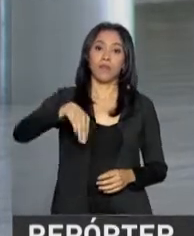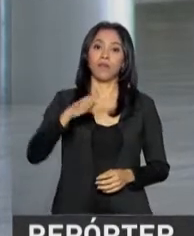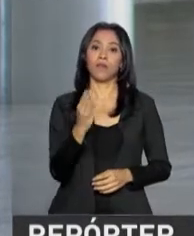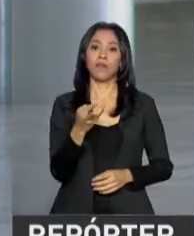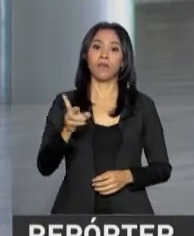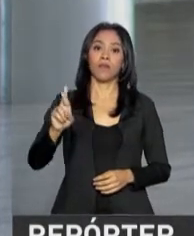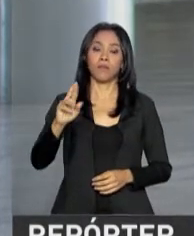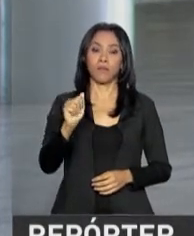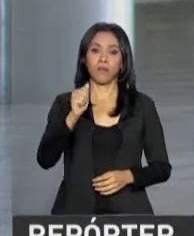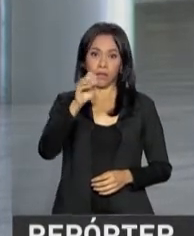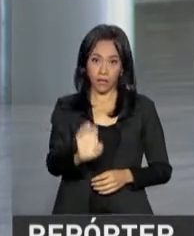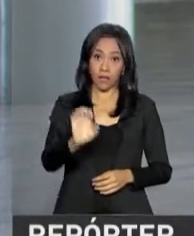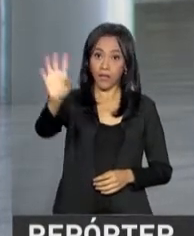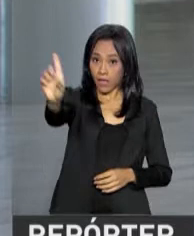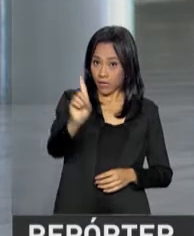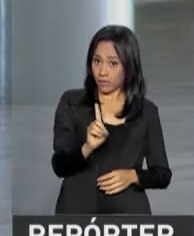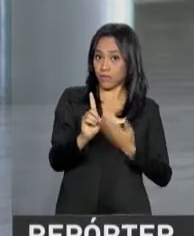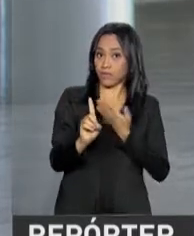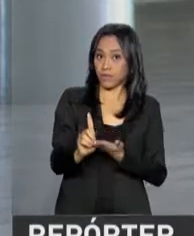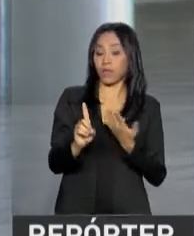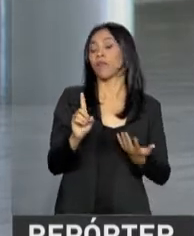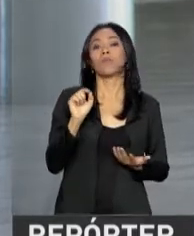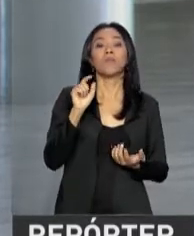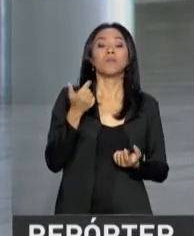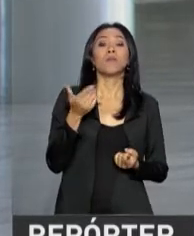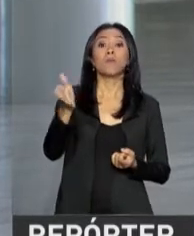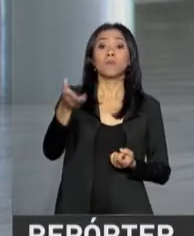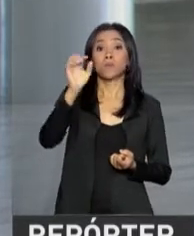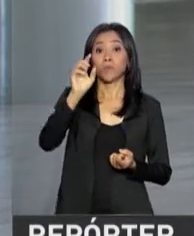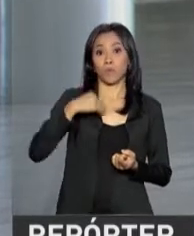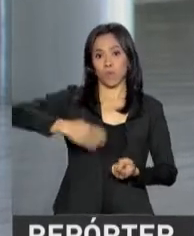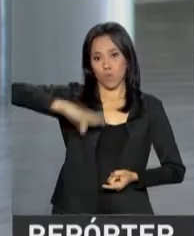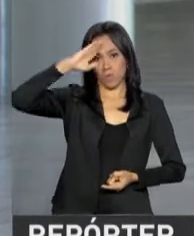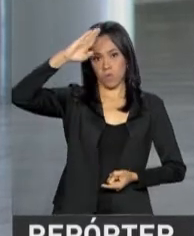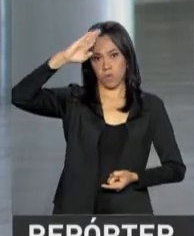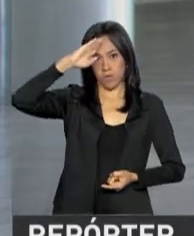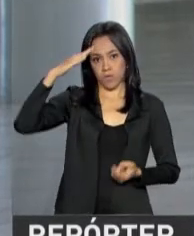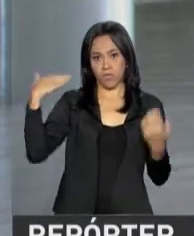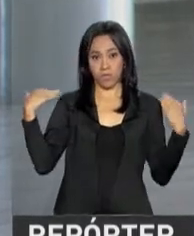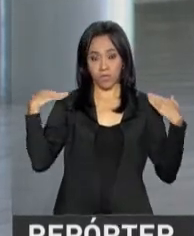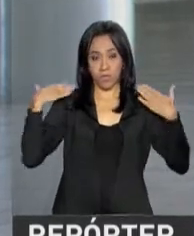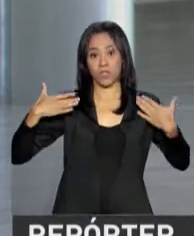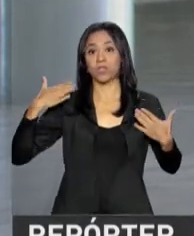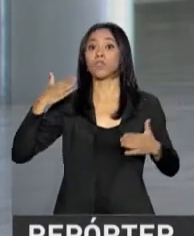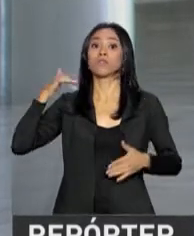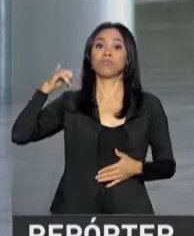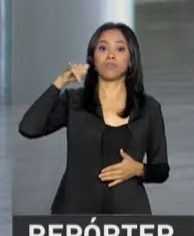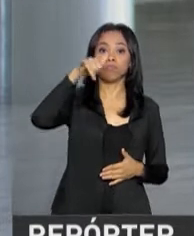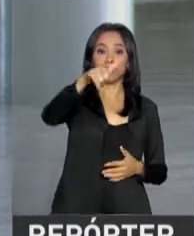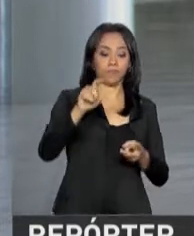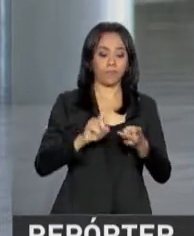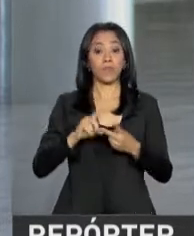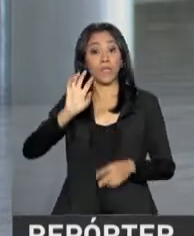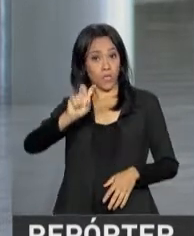interino da defesa general silva e luna o comandante da aeronáutica brigadeiro do ar nivaldo luiz rossato e o